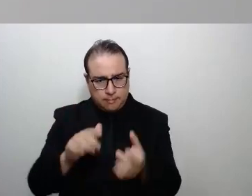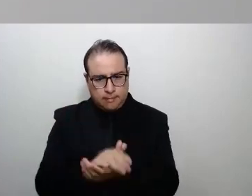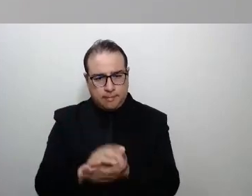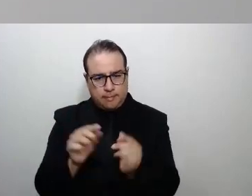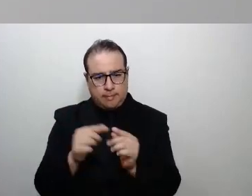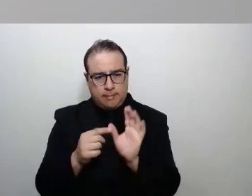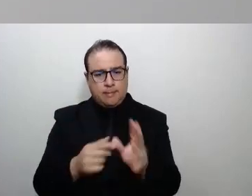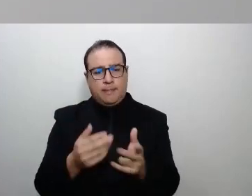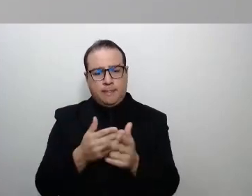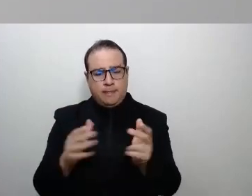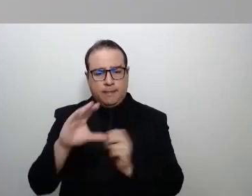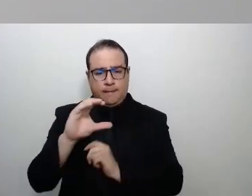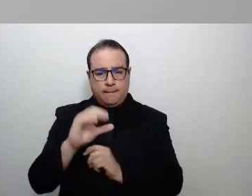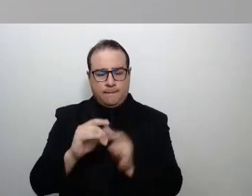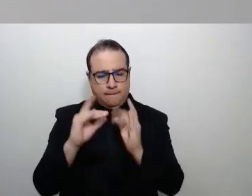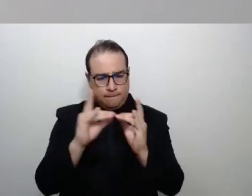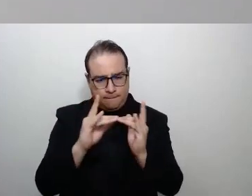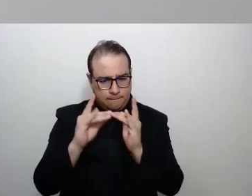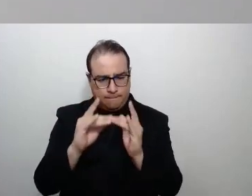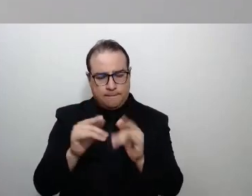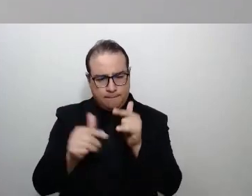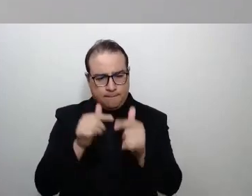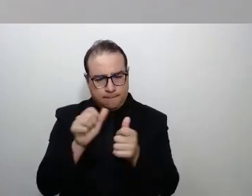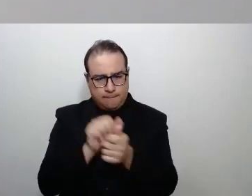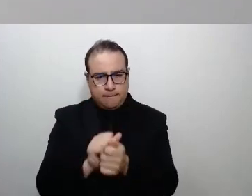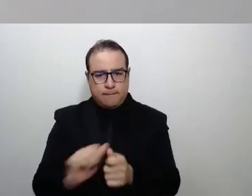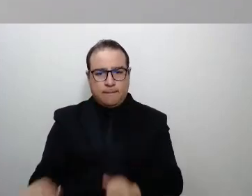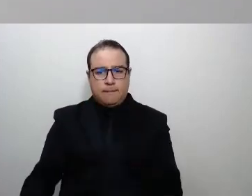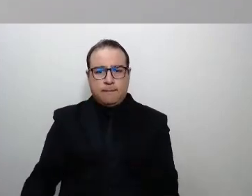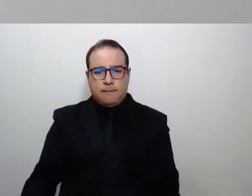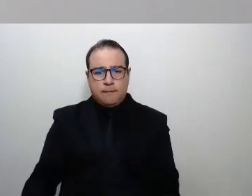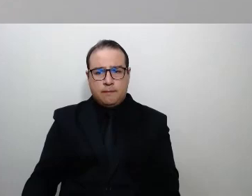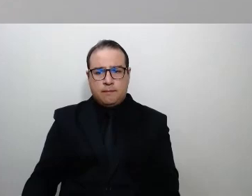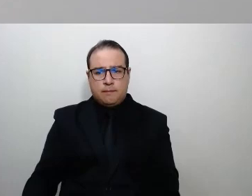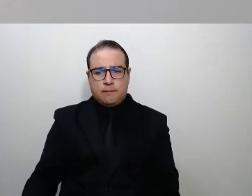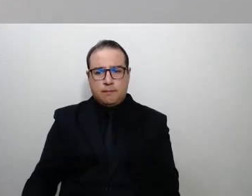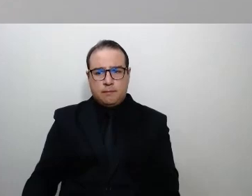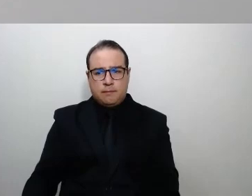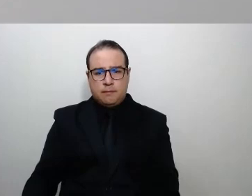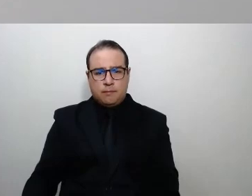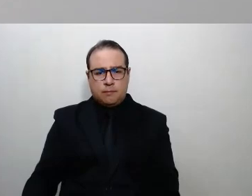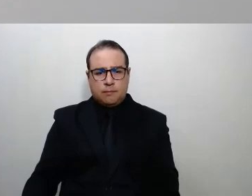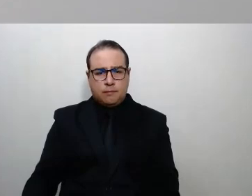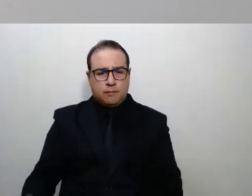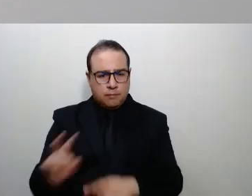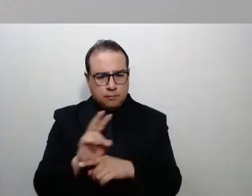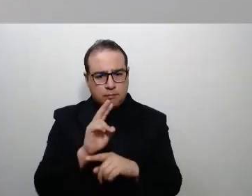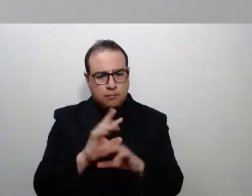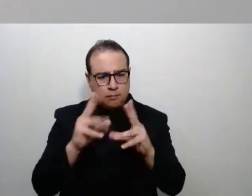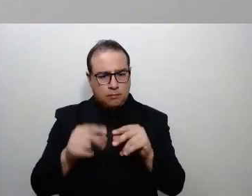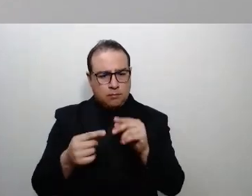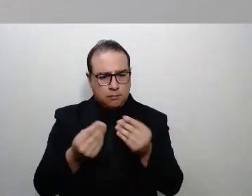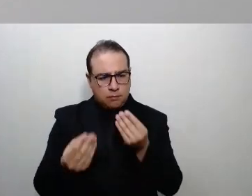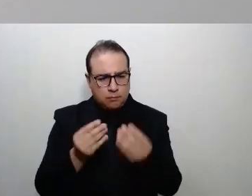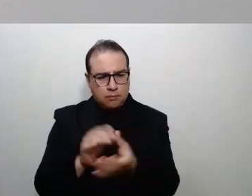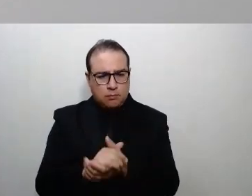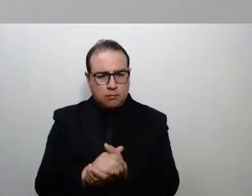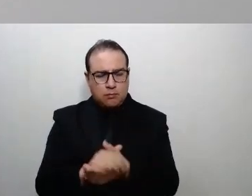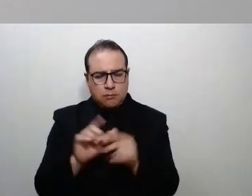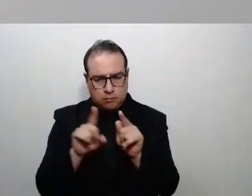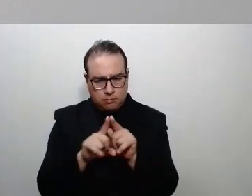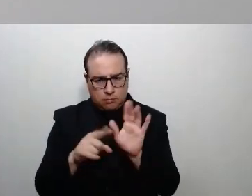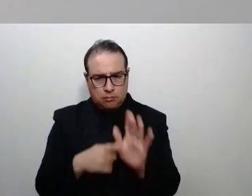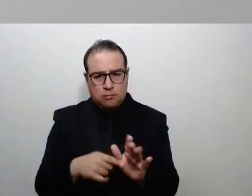essência da corregedoria a atividade relacionada a fiscalização e também